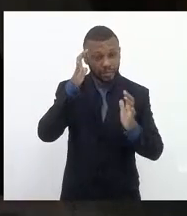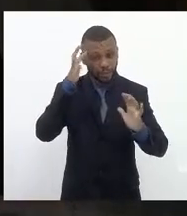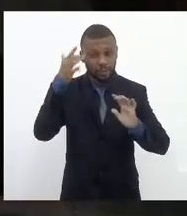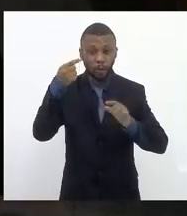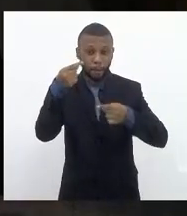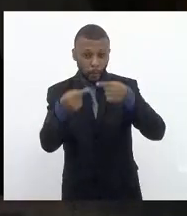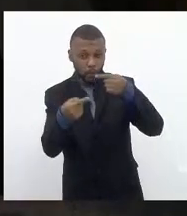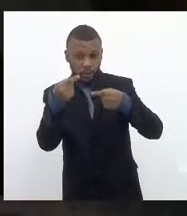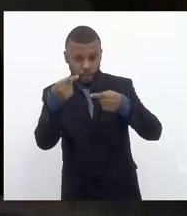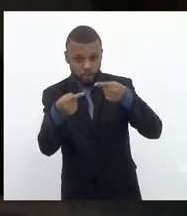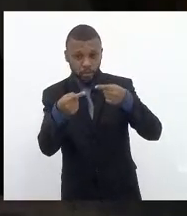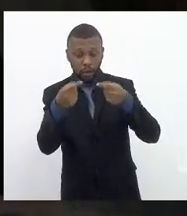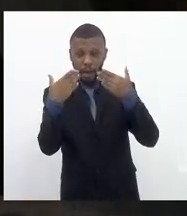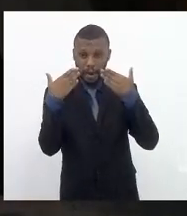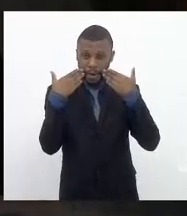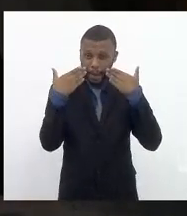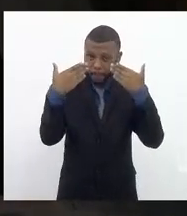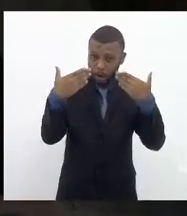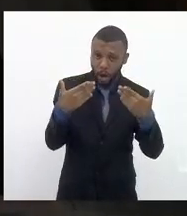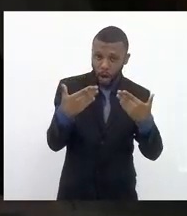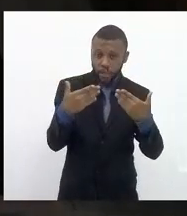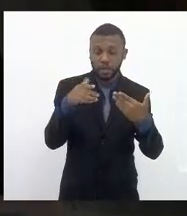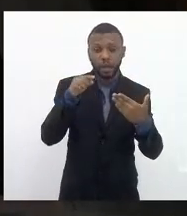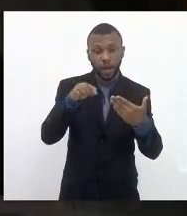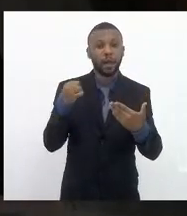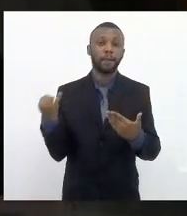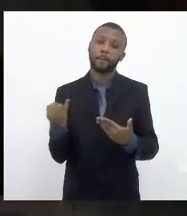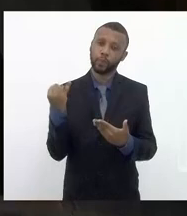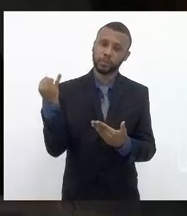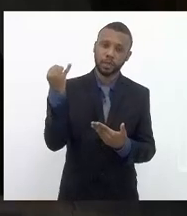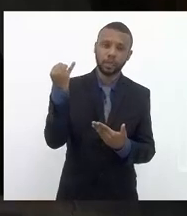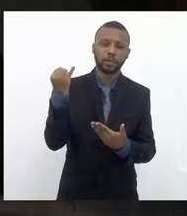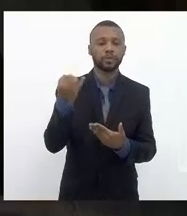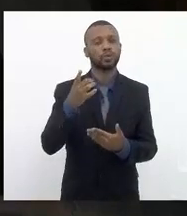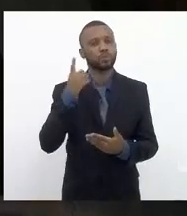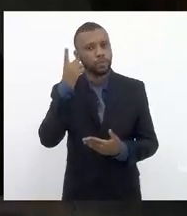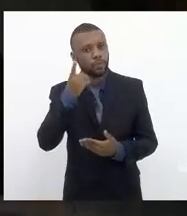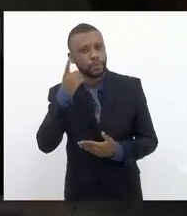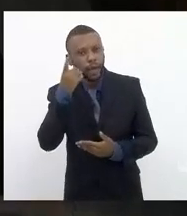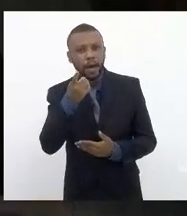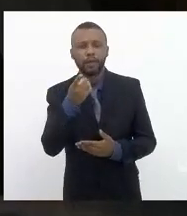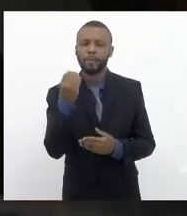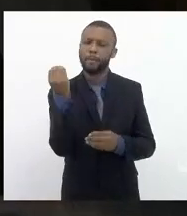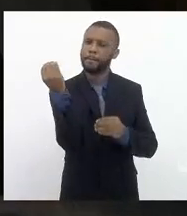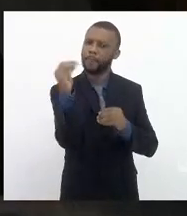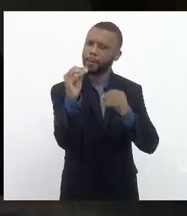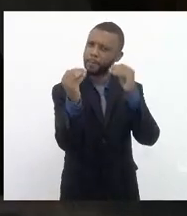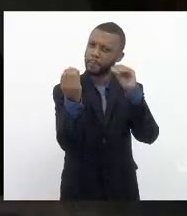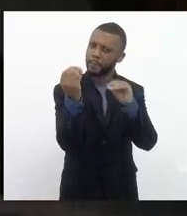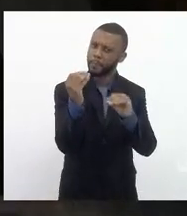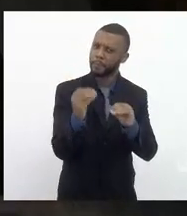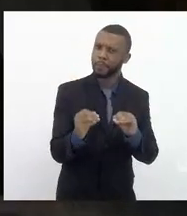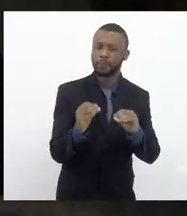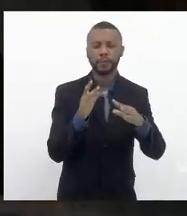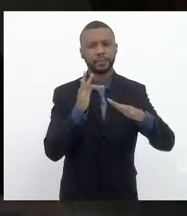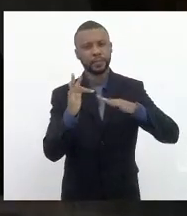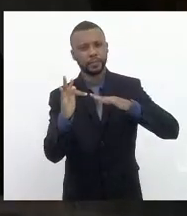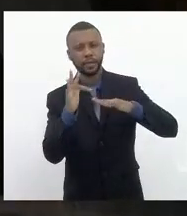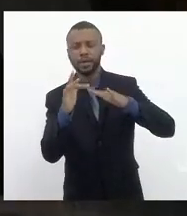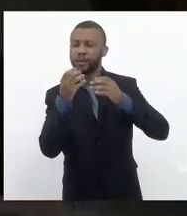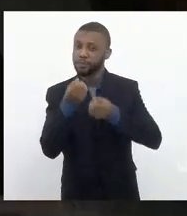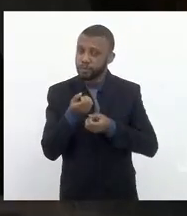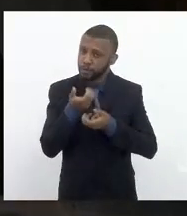ou se adianta é justa ela é importante os deputados se manifestam vão as redes e falam como